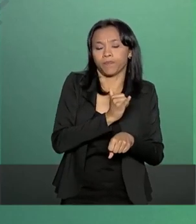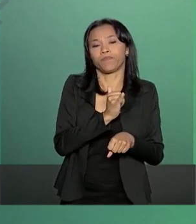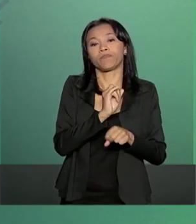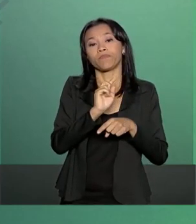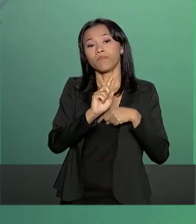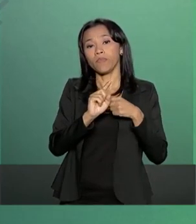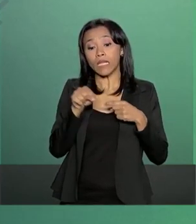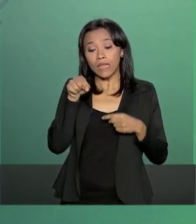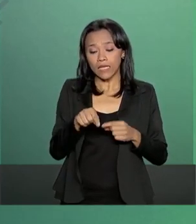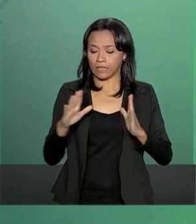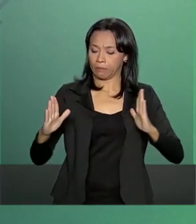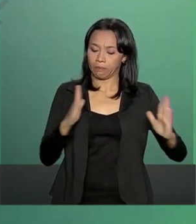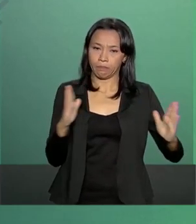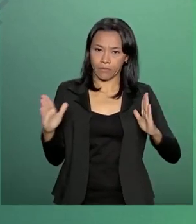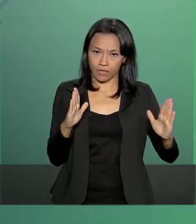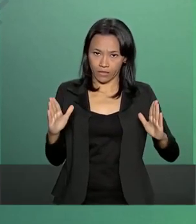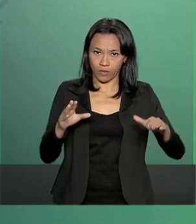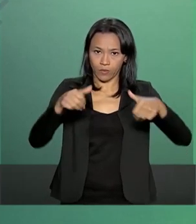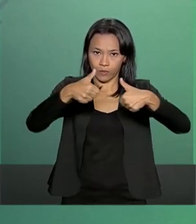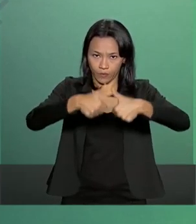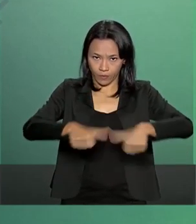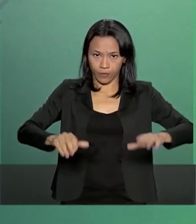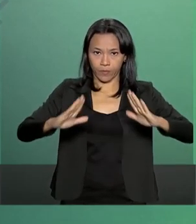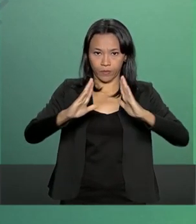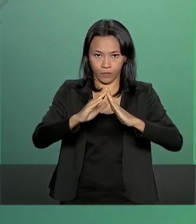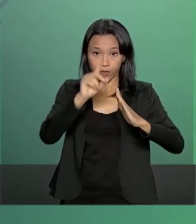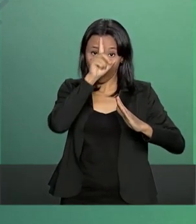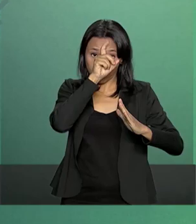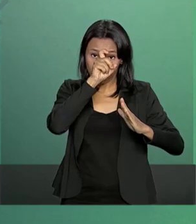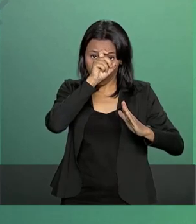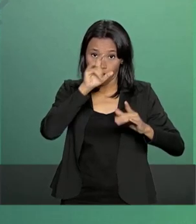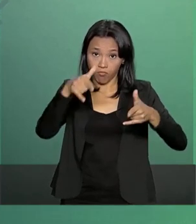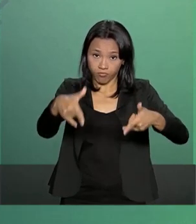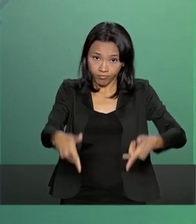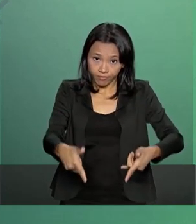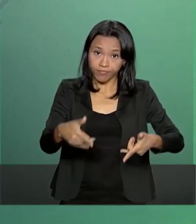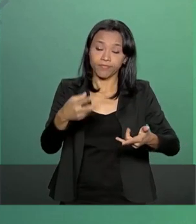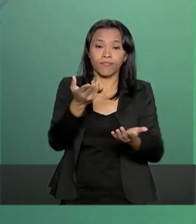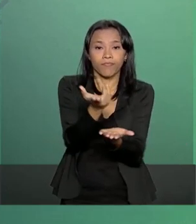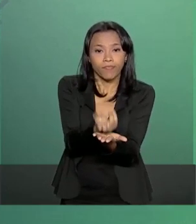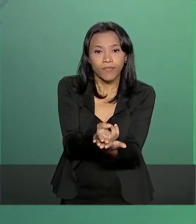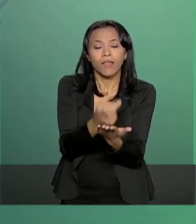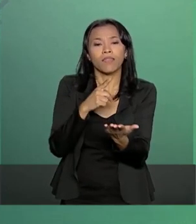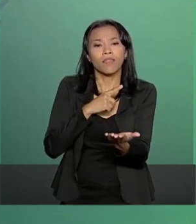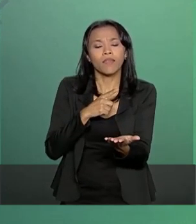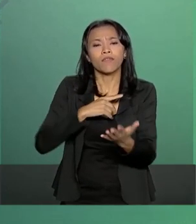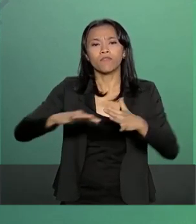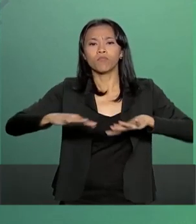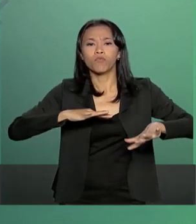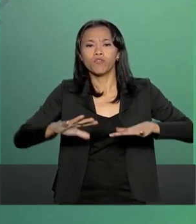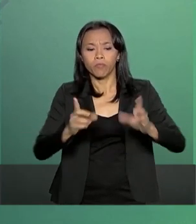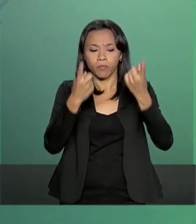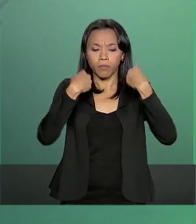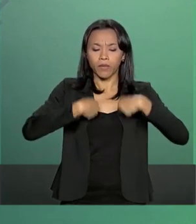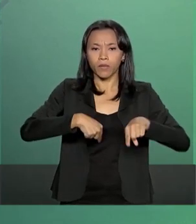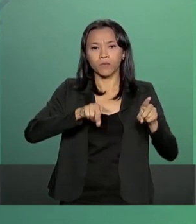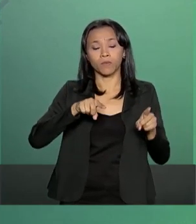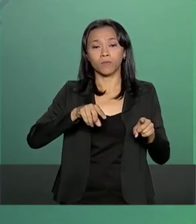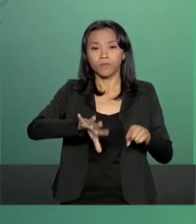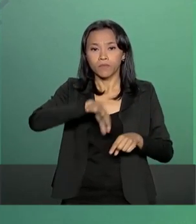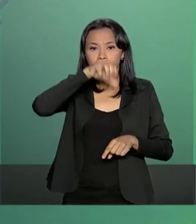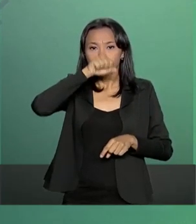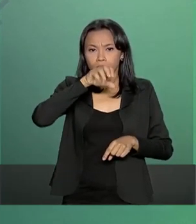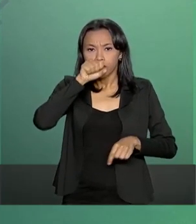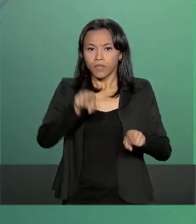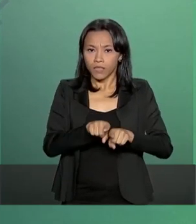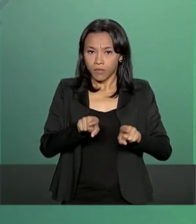de internação, realizou exercícios de fisioterapia respiratória e motora, com períodos